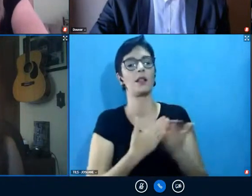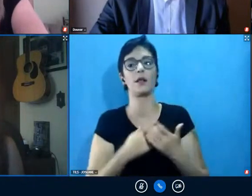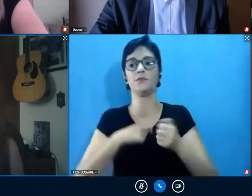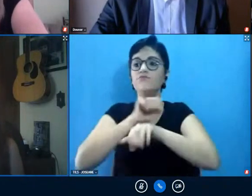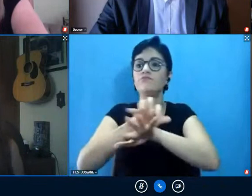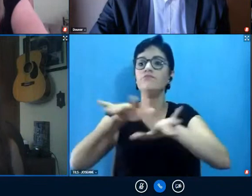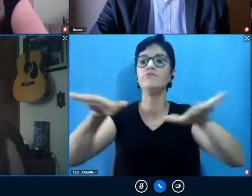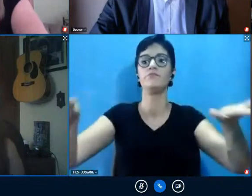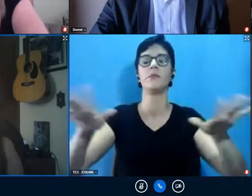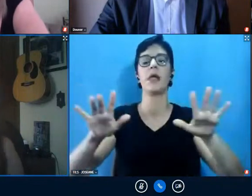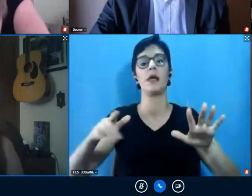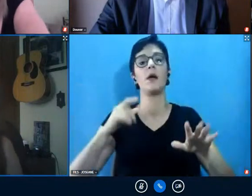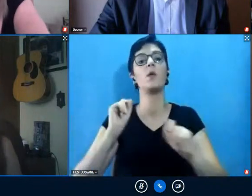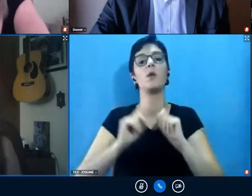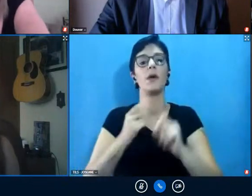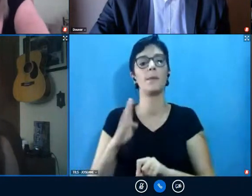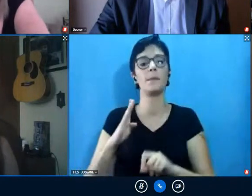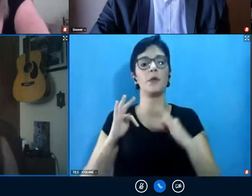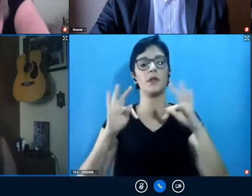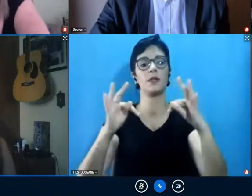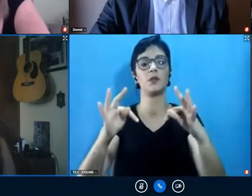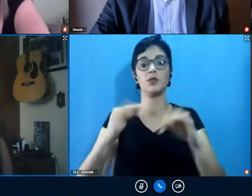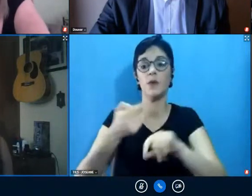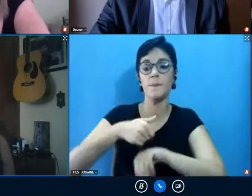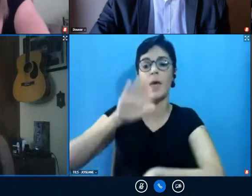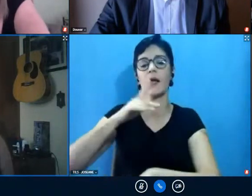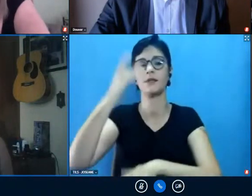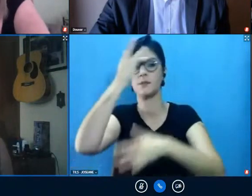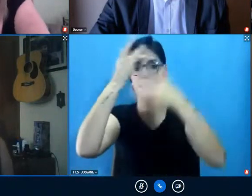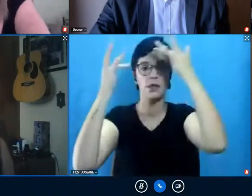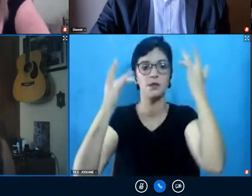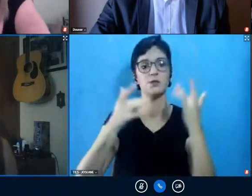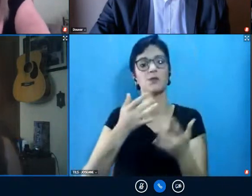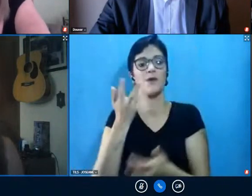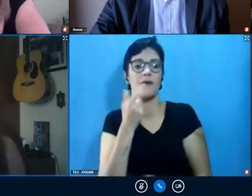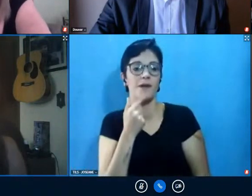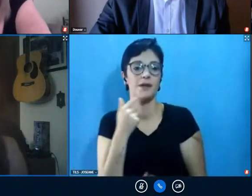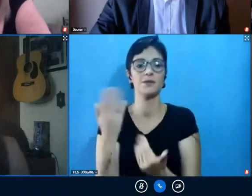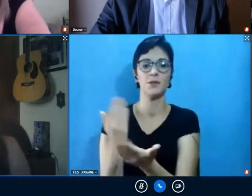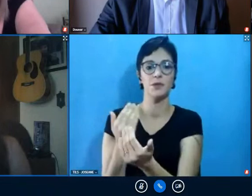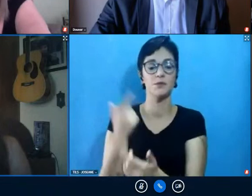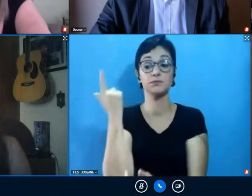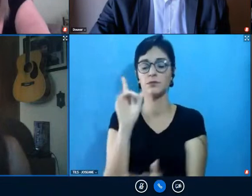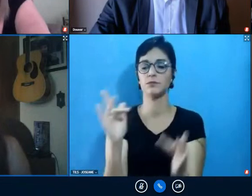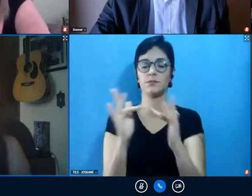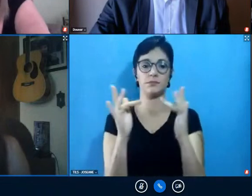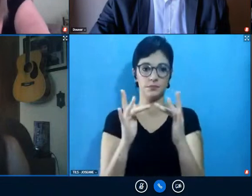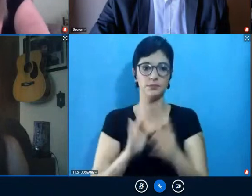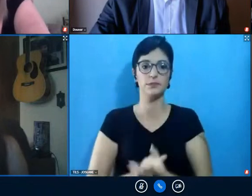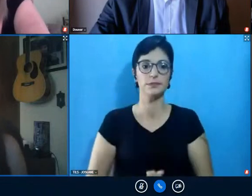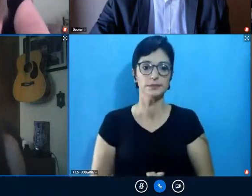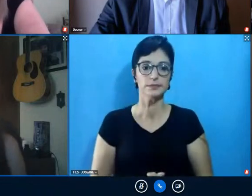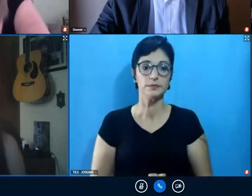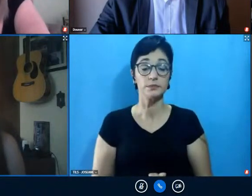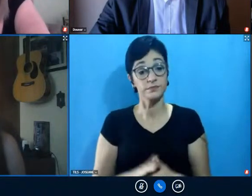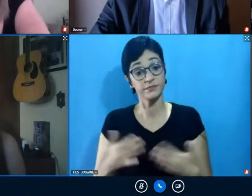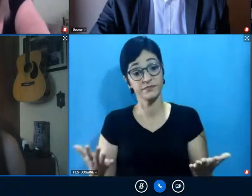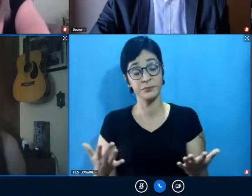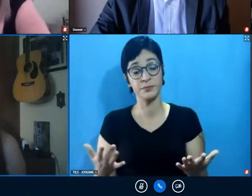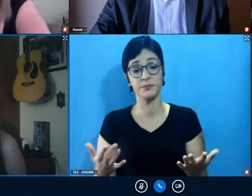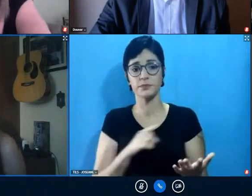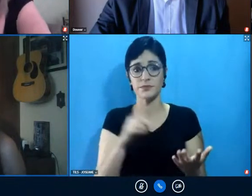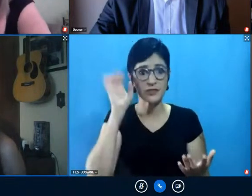conseguir divulgar a biotecnologia para a maior quantidade de crianças e adolescentes possíveis, né? Então, eu nem perguntei, vocês